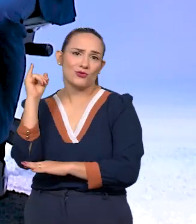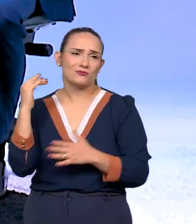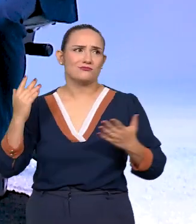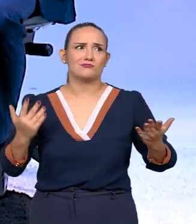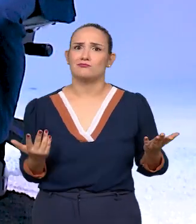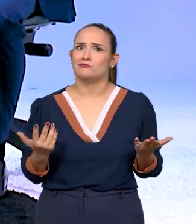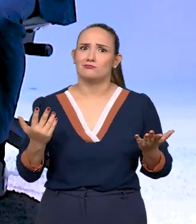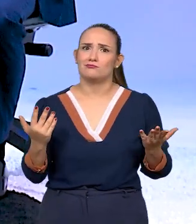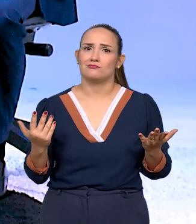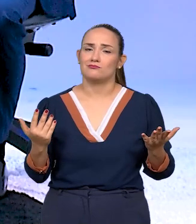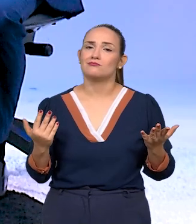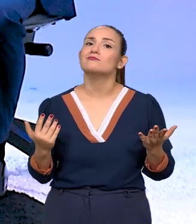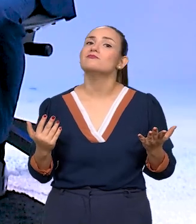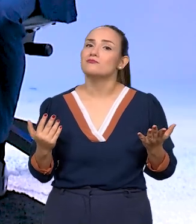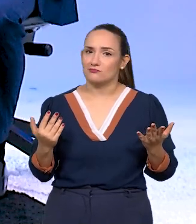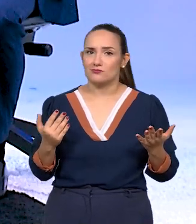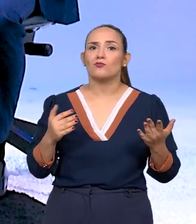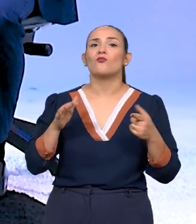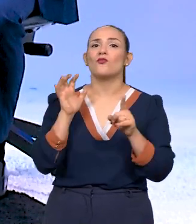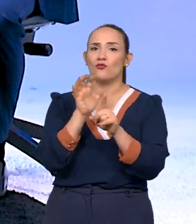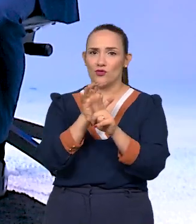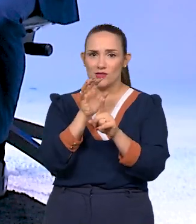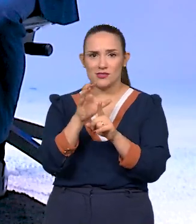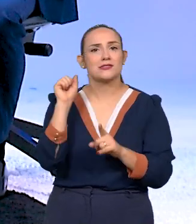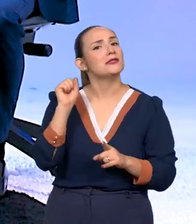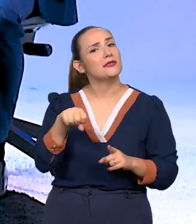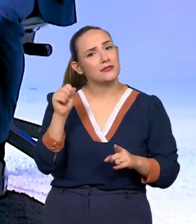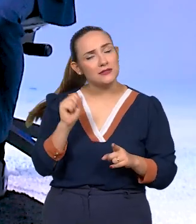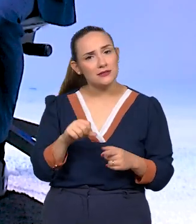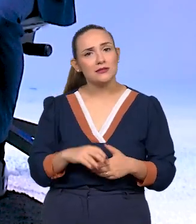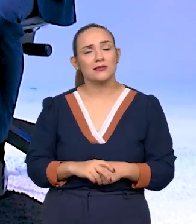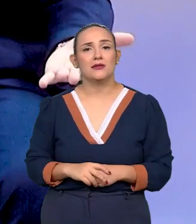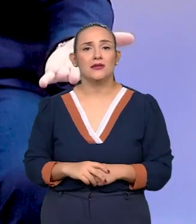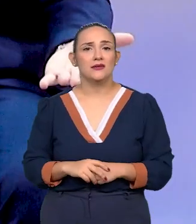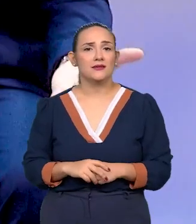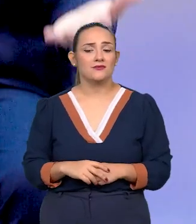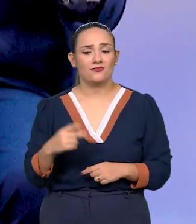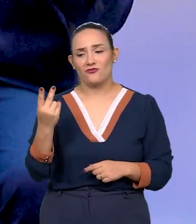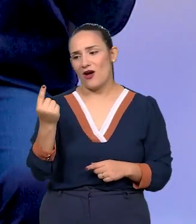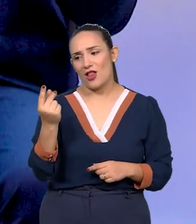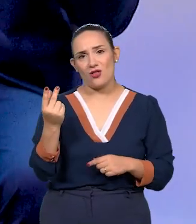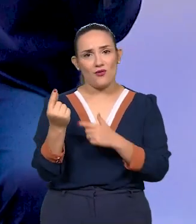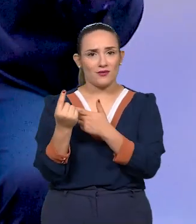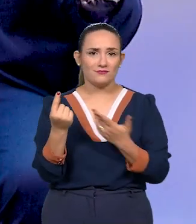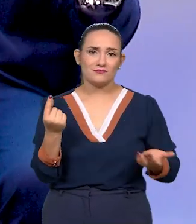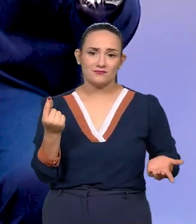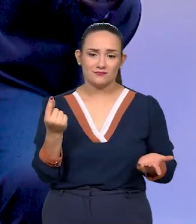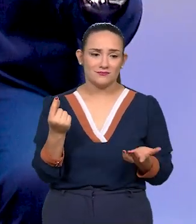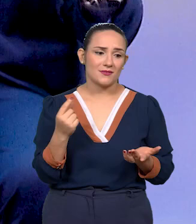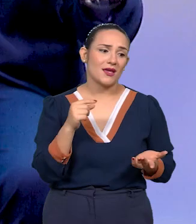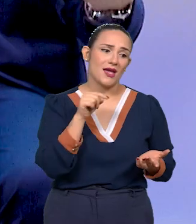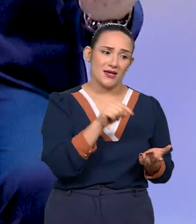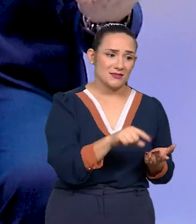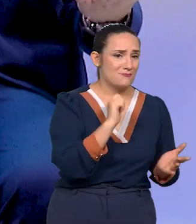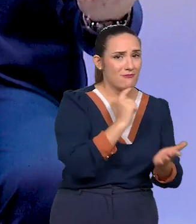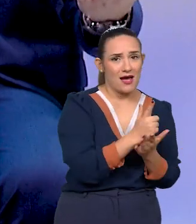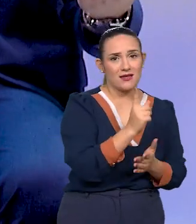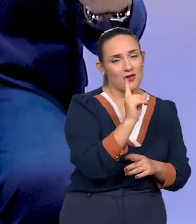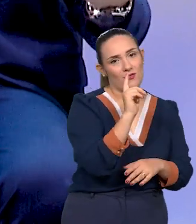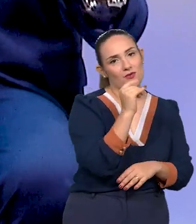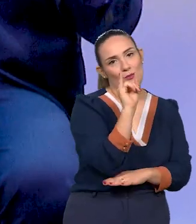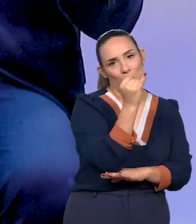influencia, muitas vezes, com certeza influenciará, no preço do produto. Aquele que não paga a